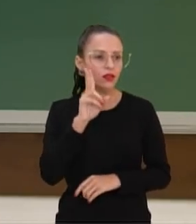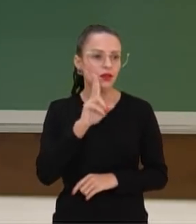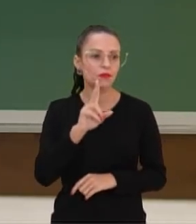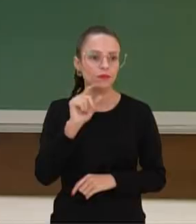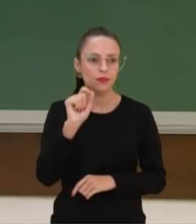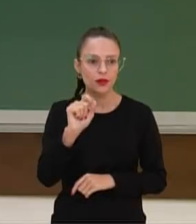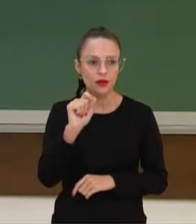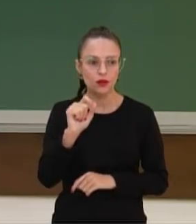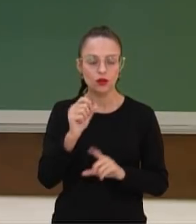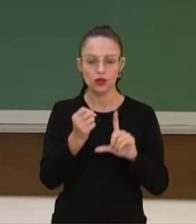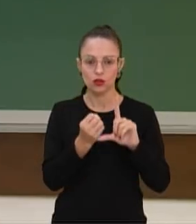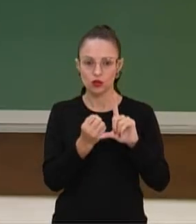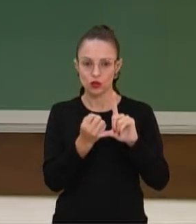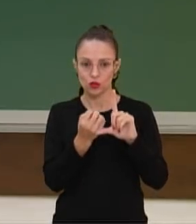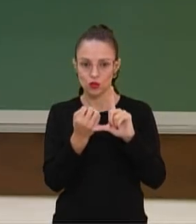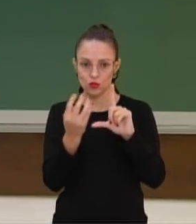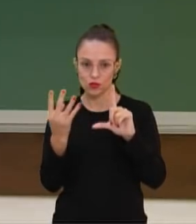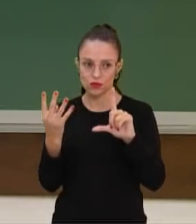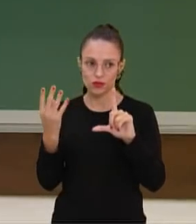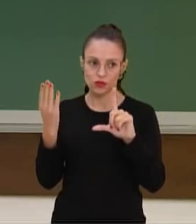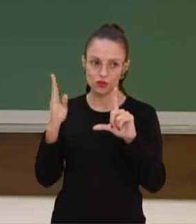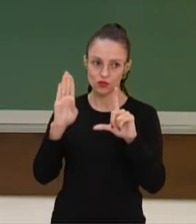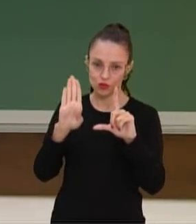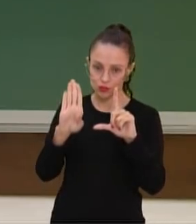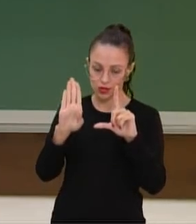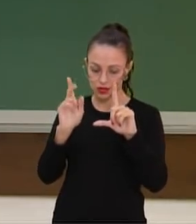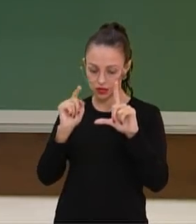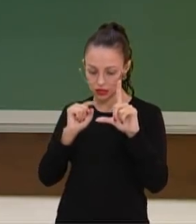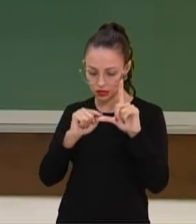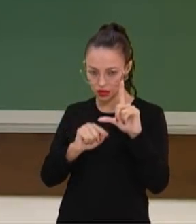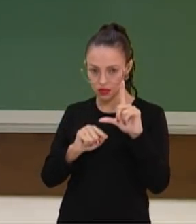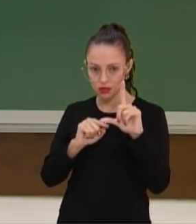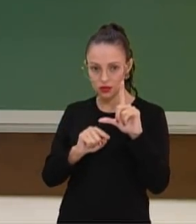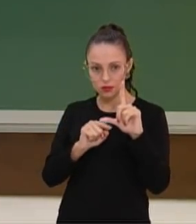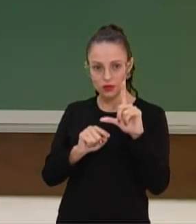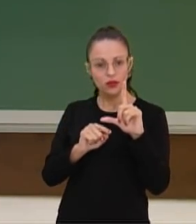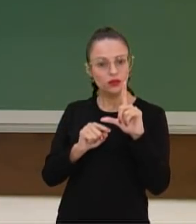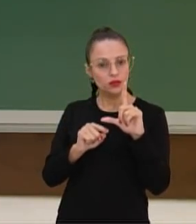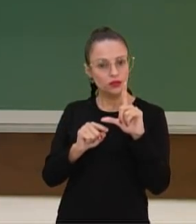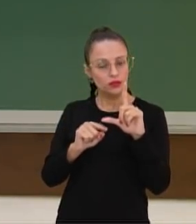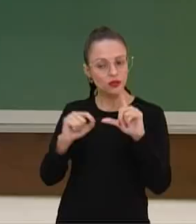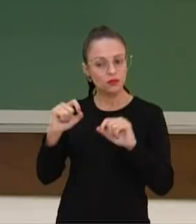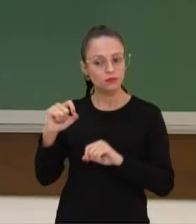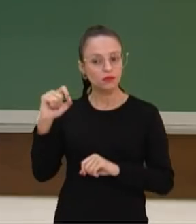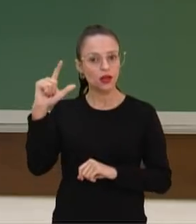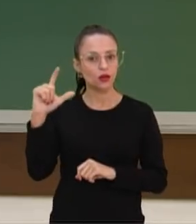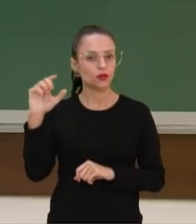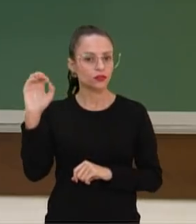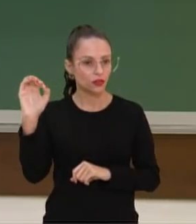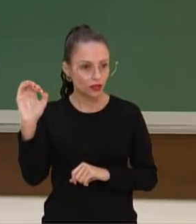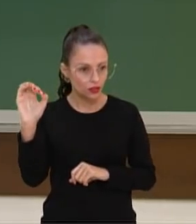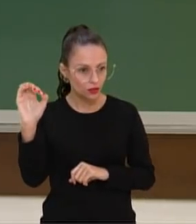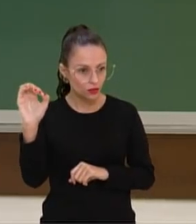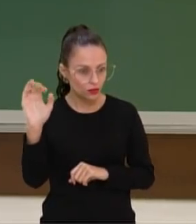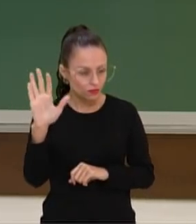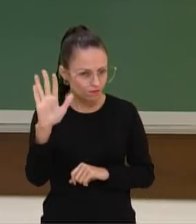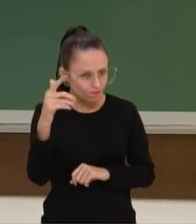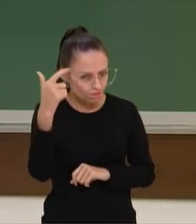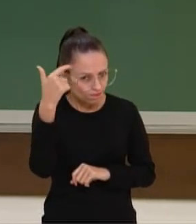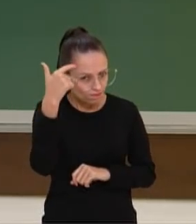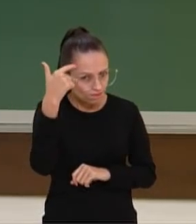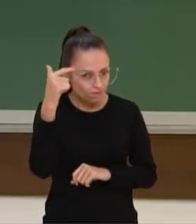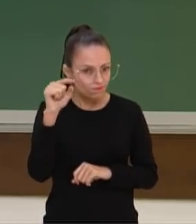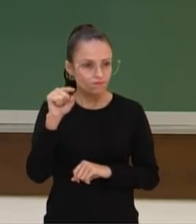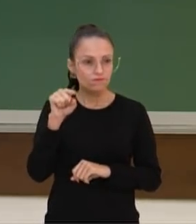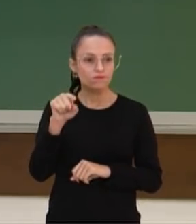que o logaritmando e a base do logaritmo tem que ser maior que zero. Então, pensando